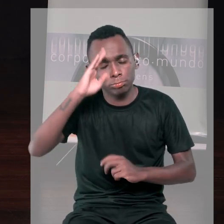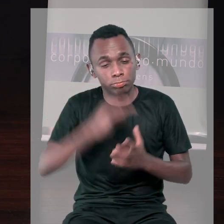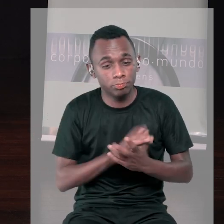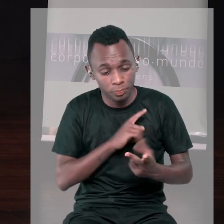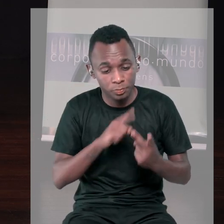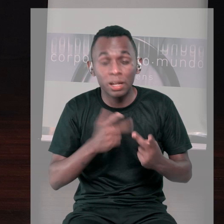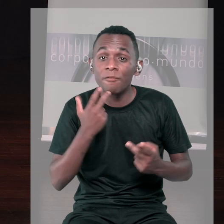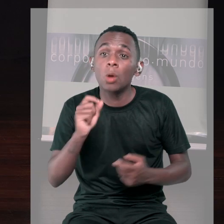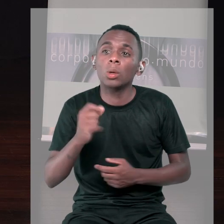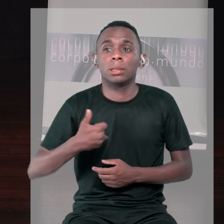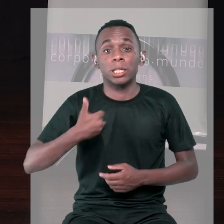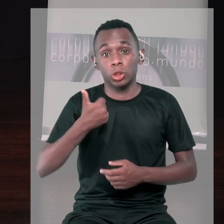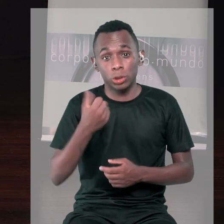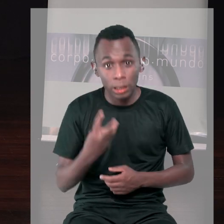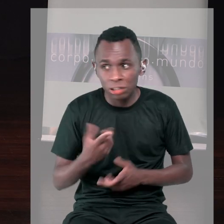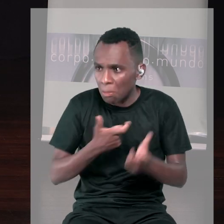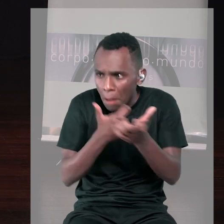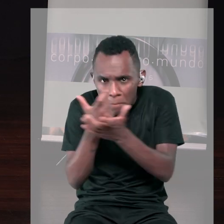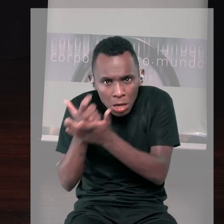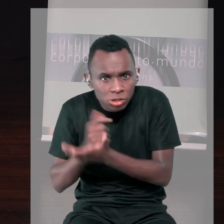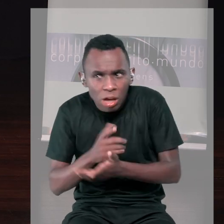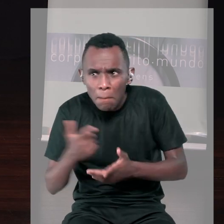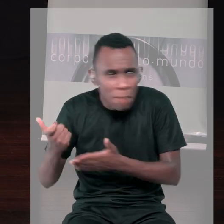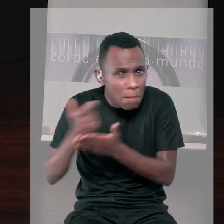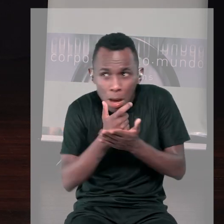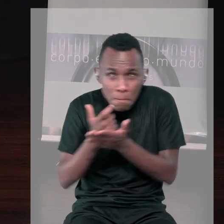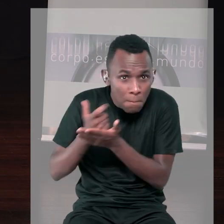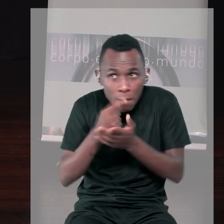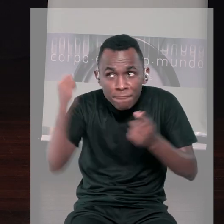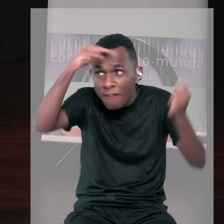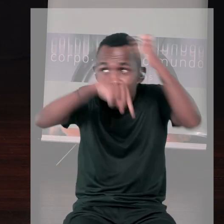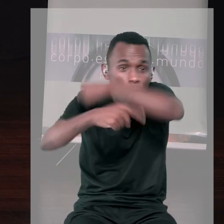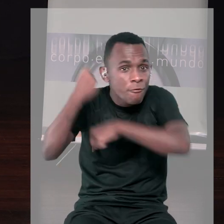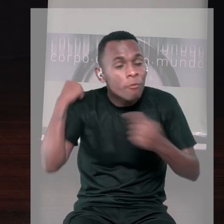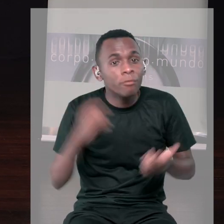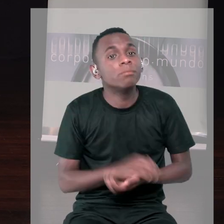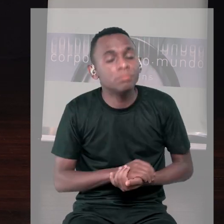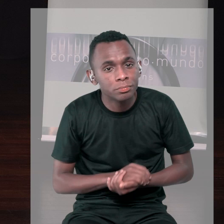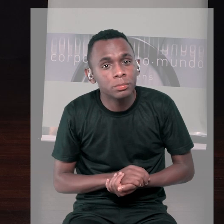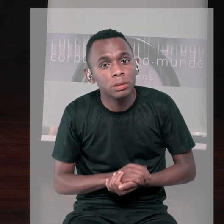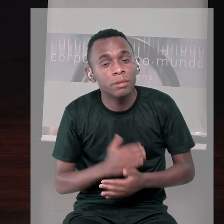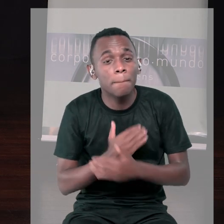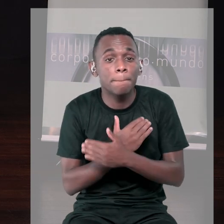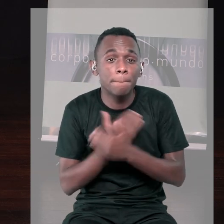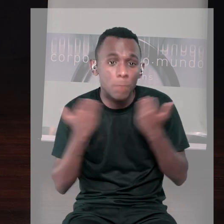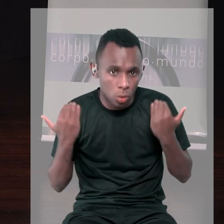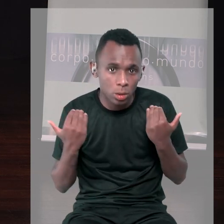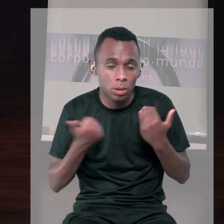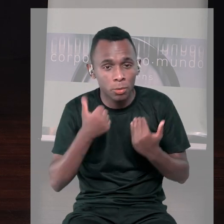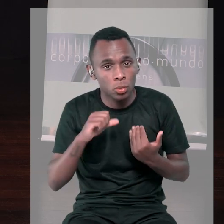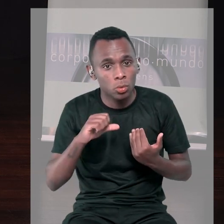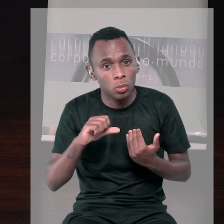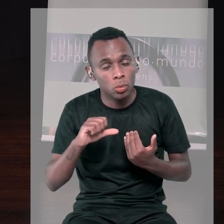ele na batalha, né, ouvindo as balas passarem na cabeça dele. E ele vai morrer em